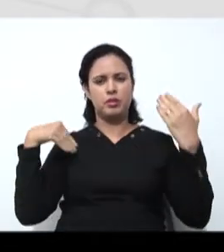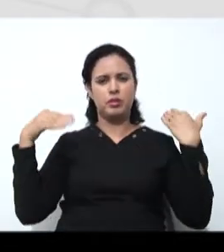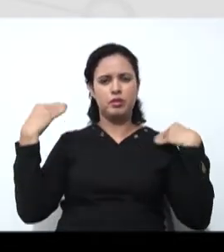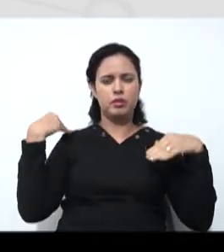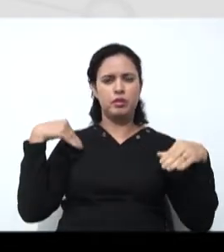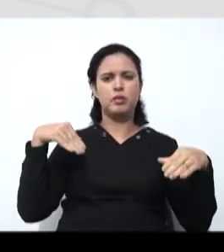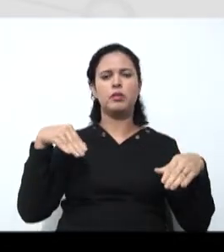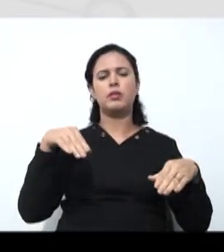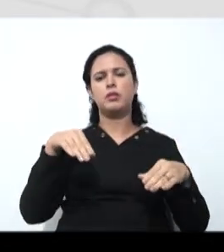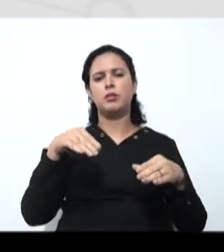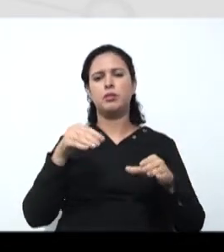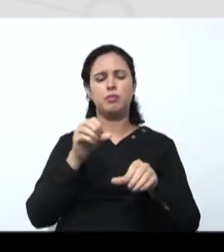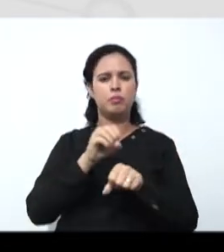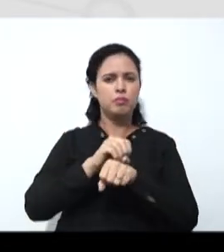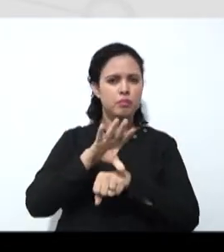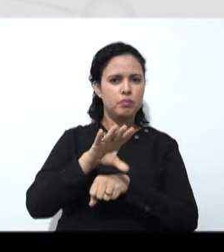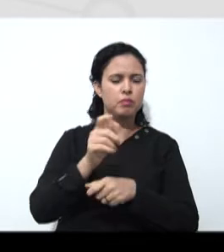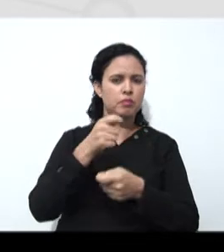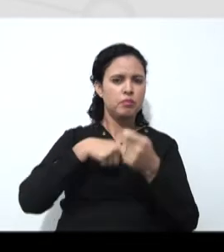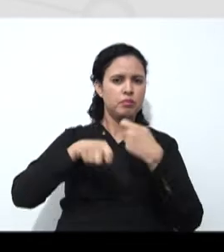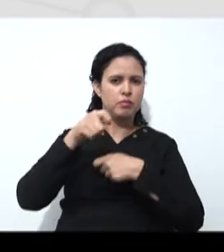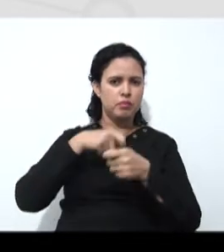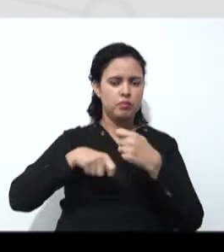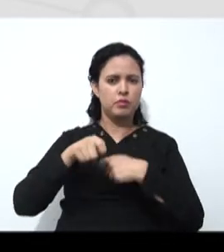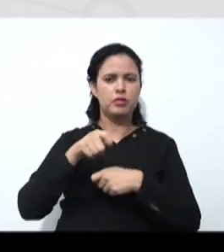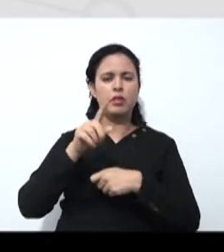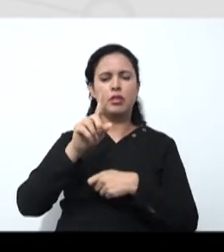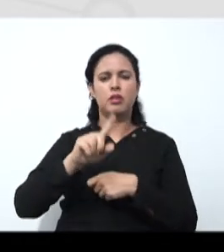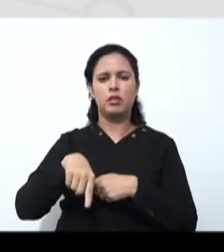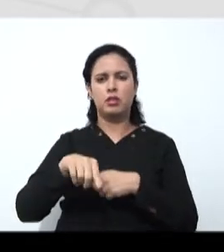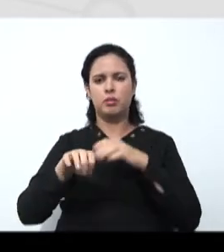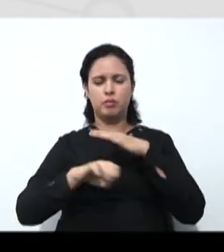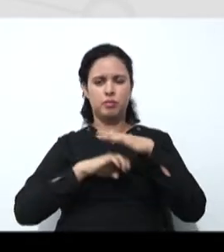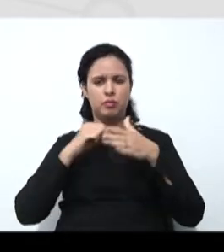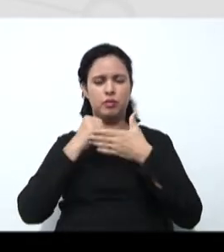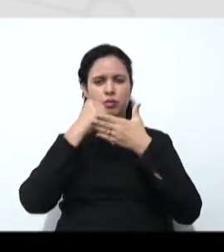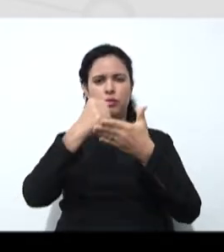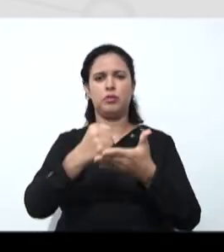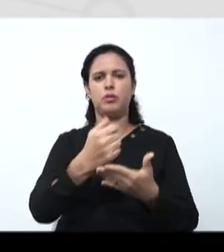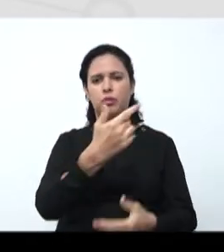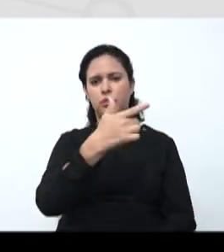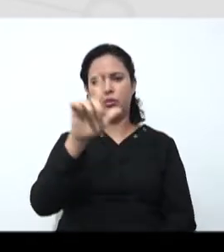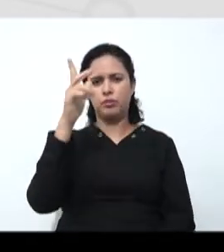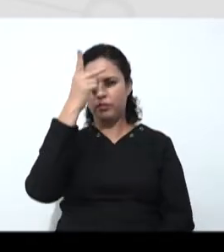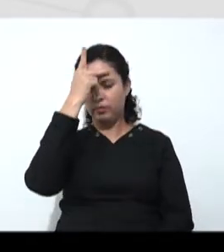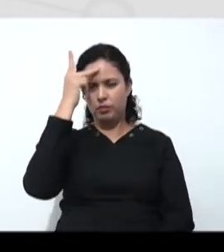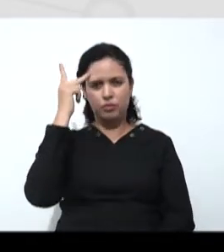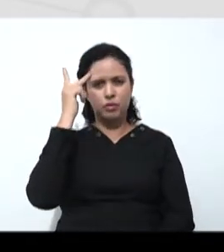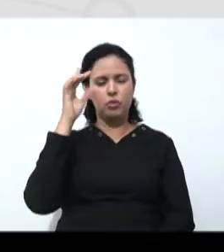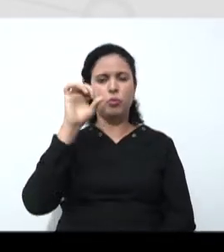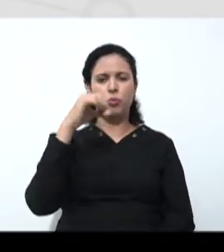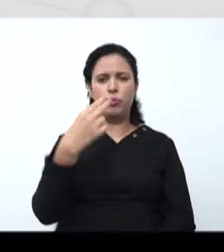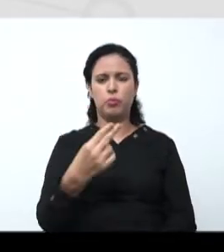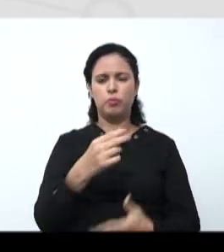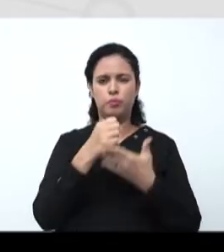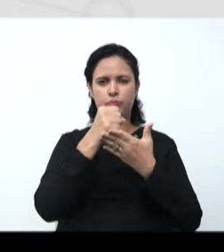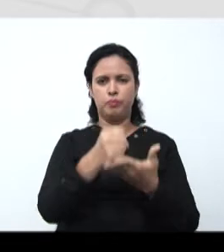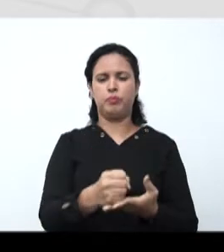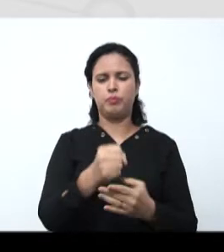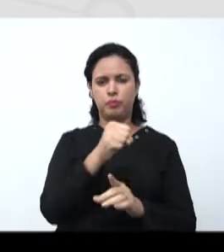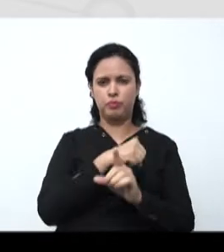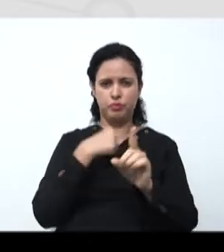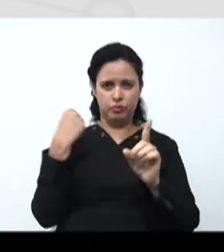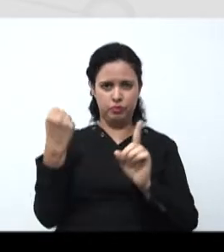Então, são empresas que fazem algo para ajudar outras pessoas ou fazem algo para ajudar a sociedade